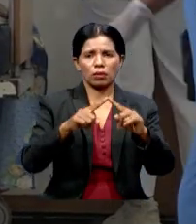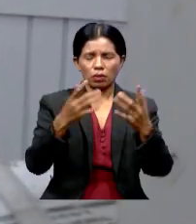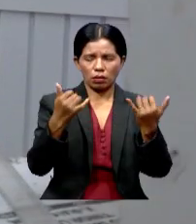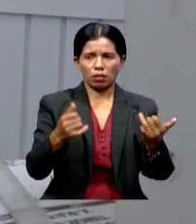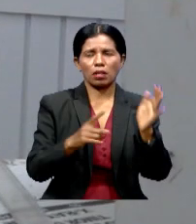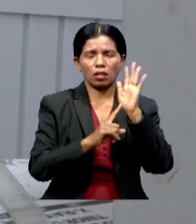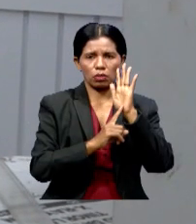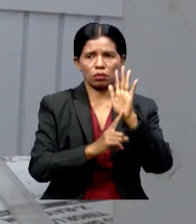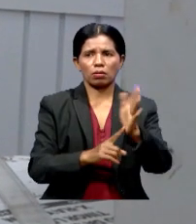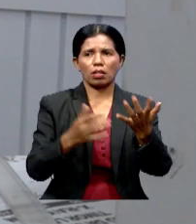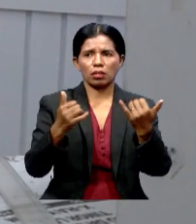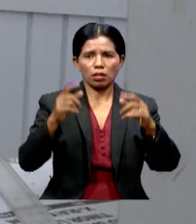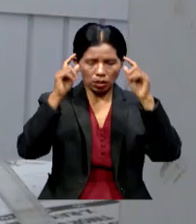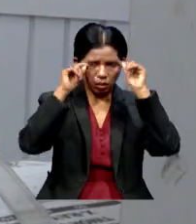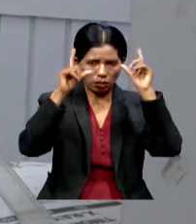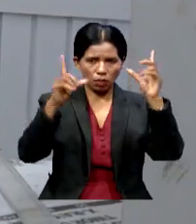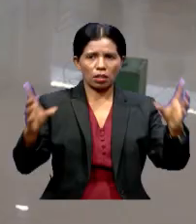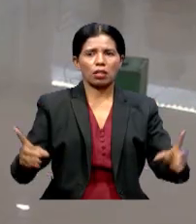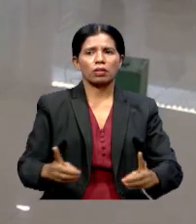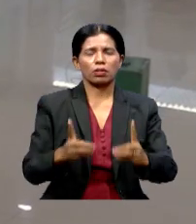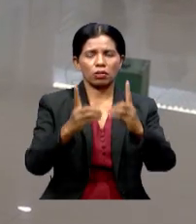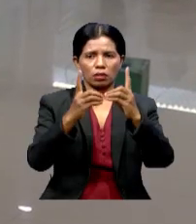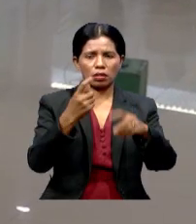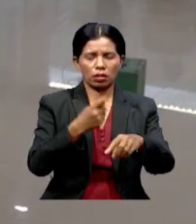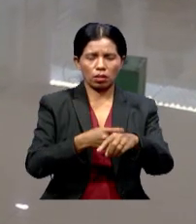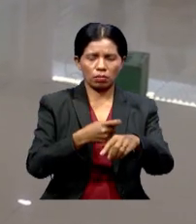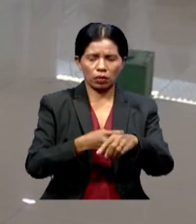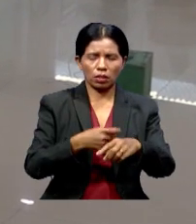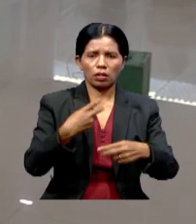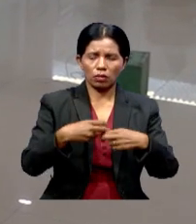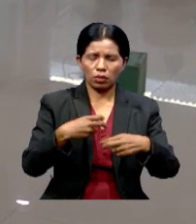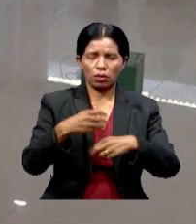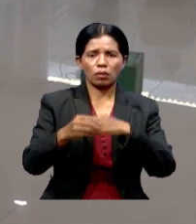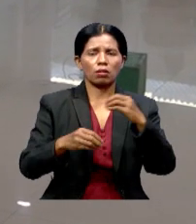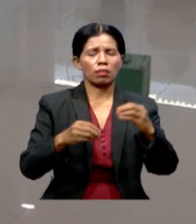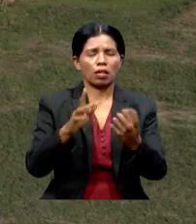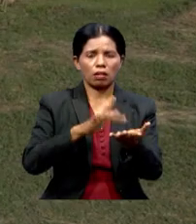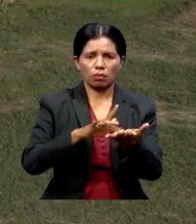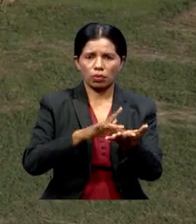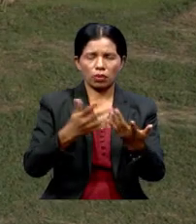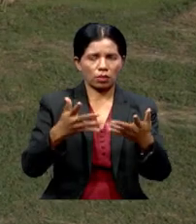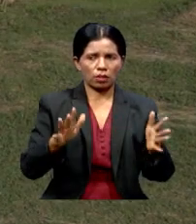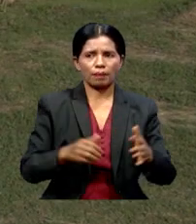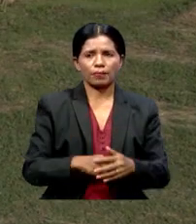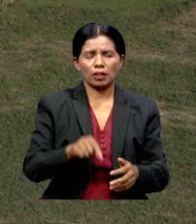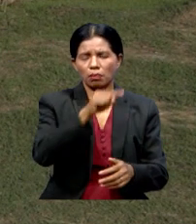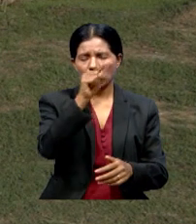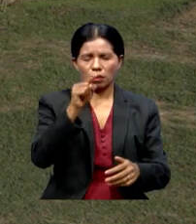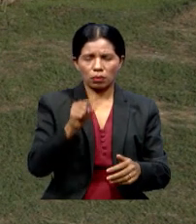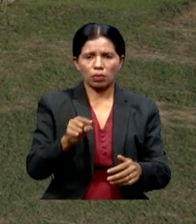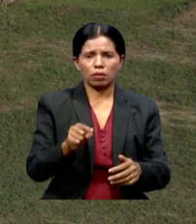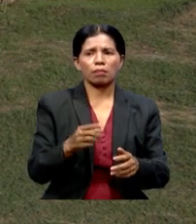deu down, Timor-Leste enfrenta aquela situação grave com a crise em Moro. Pergunta boa,